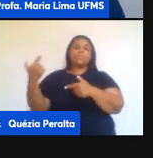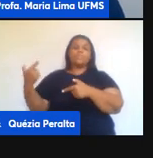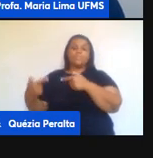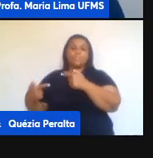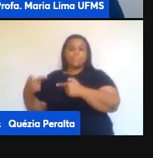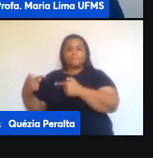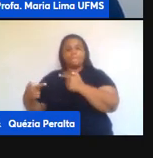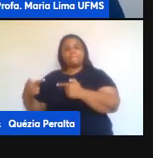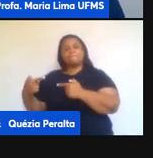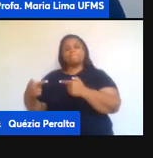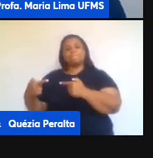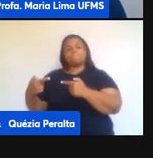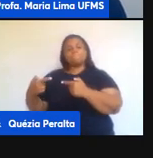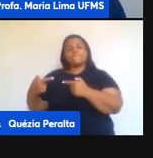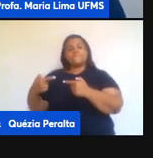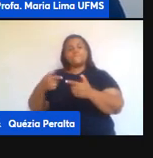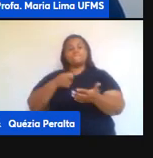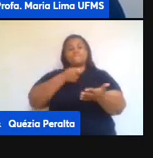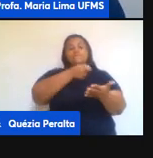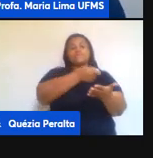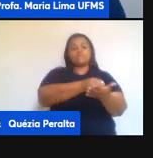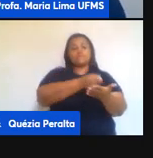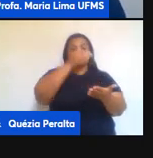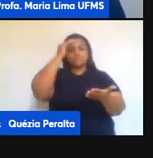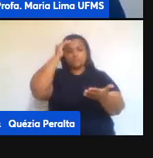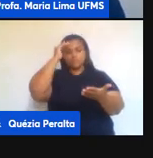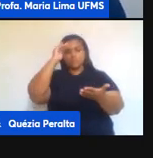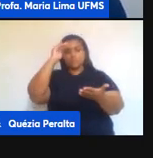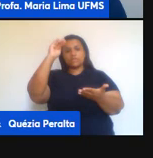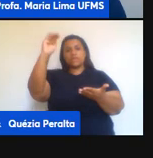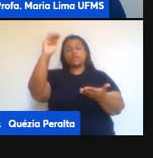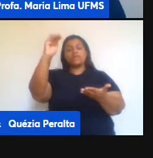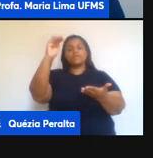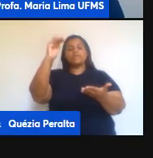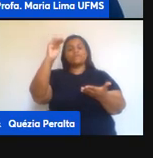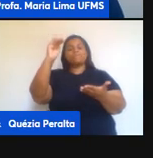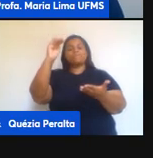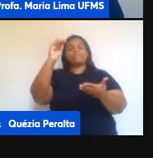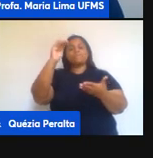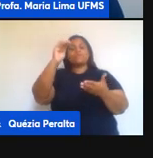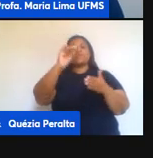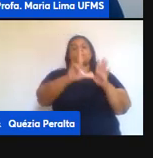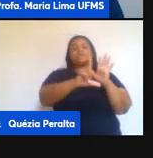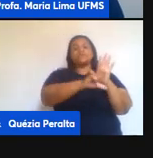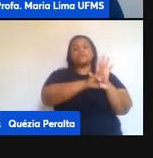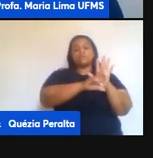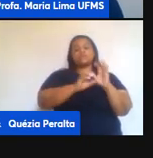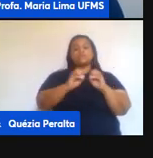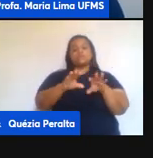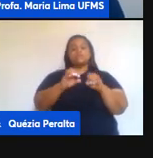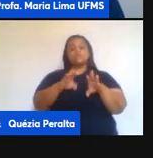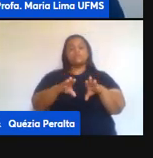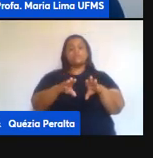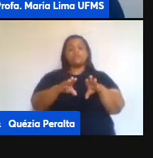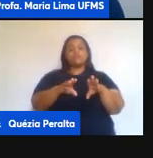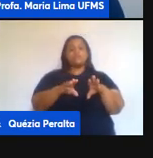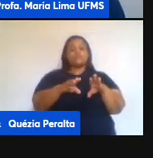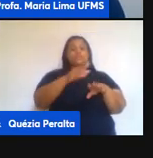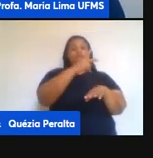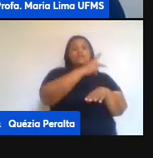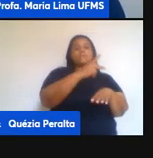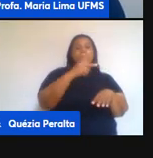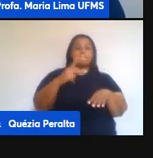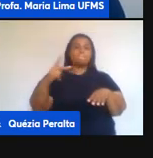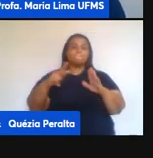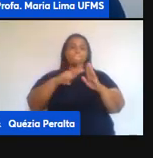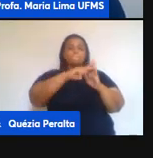decisões obedecem aos princípios da educação que estão presentes no projeto político-pedagógico. Então, o PPP, ele é